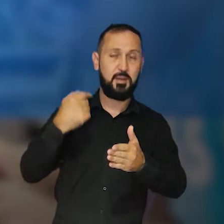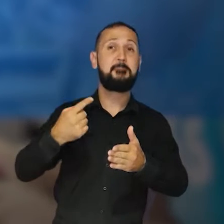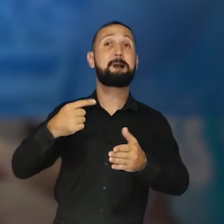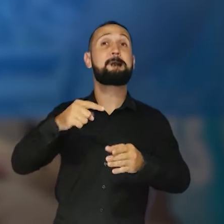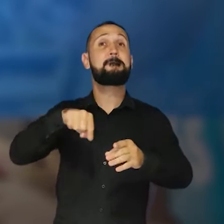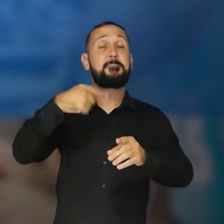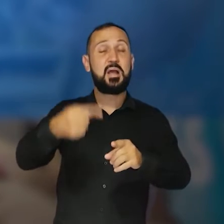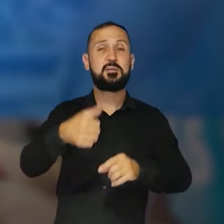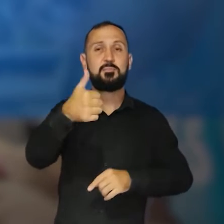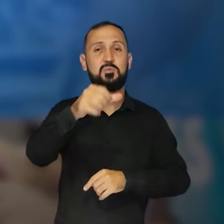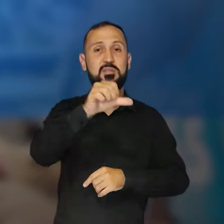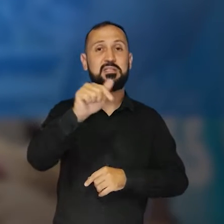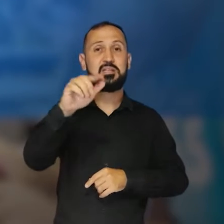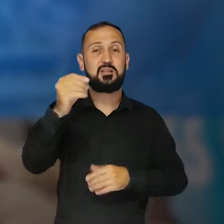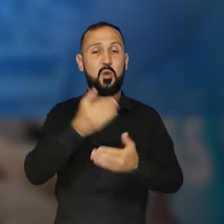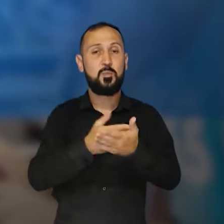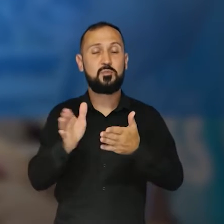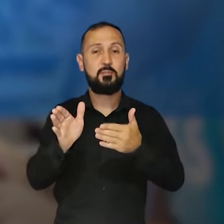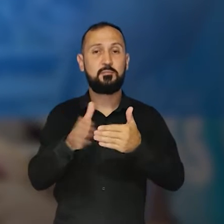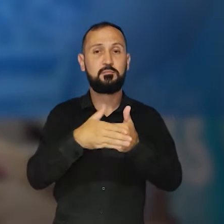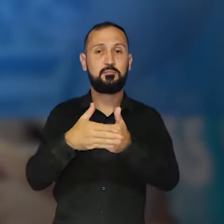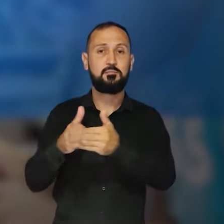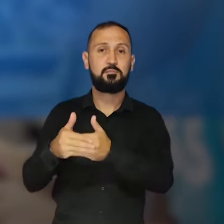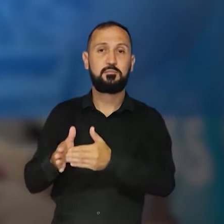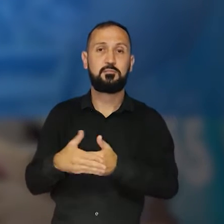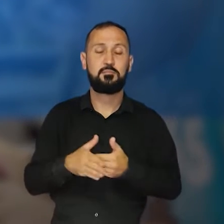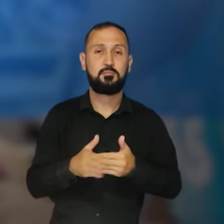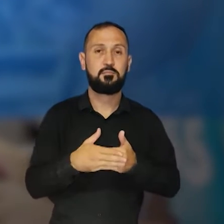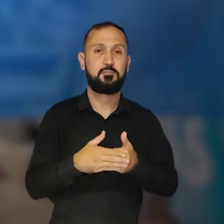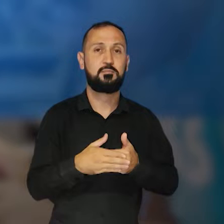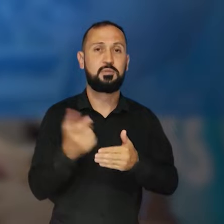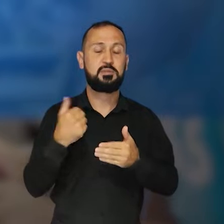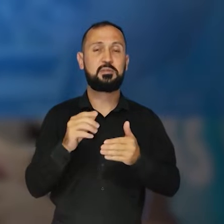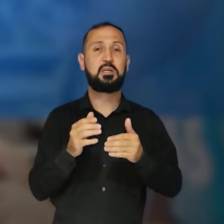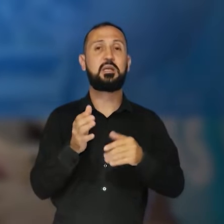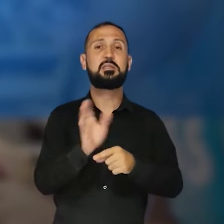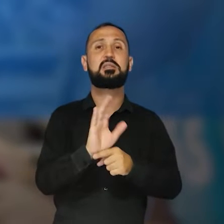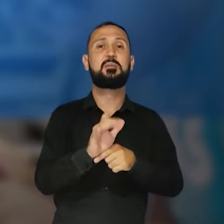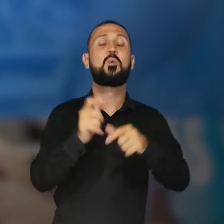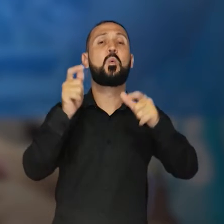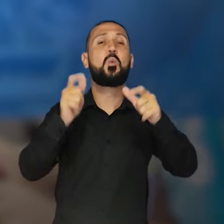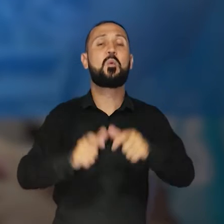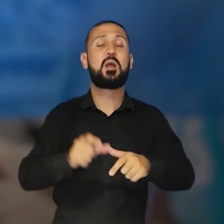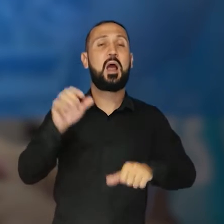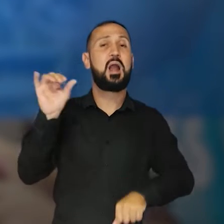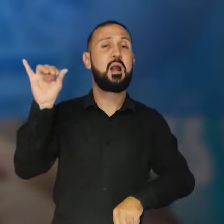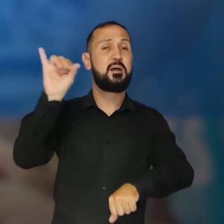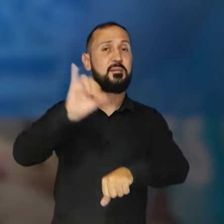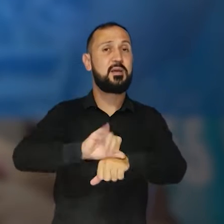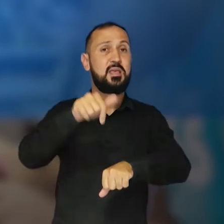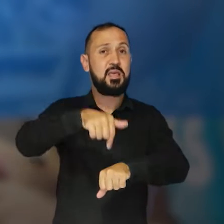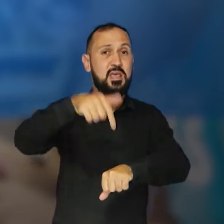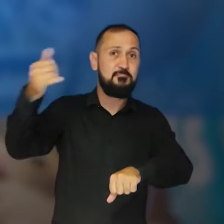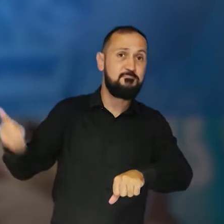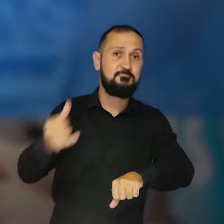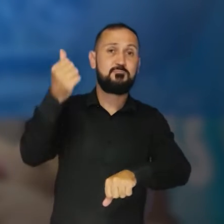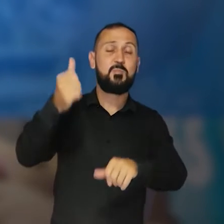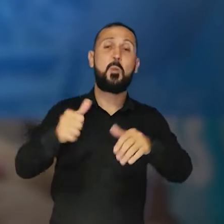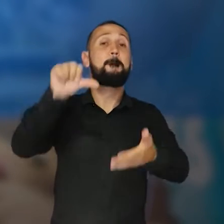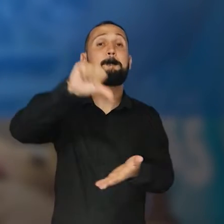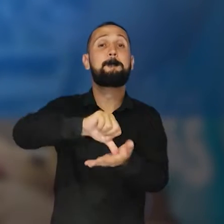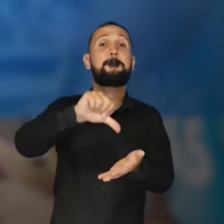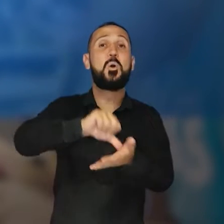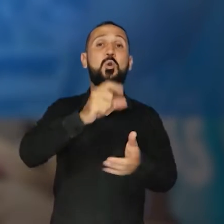as portas a partir dos anos 70. Então, até os anos 70, a gente tem as salas de cinema como principal espaço